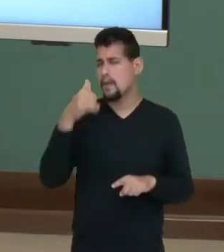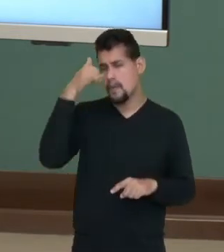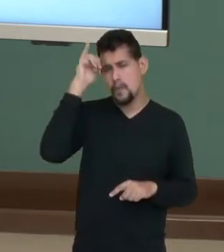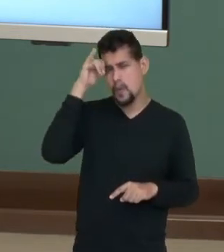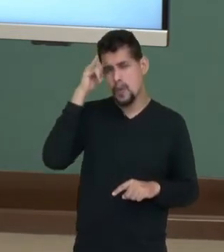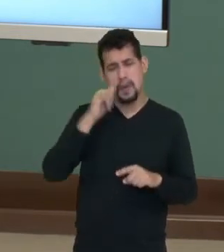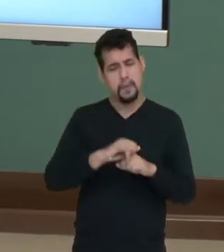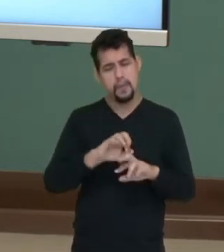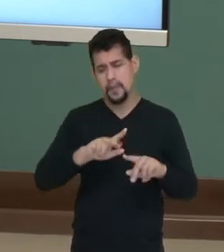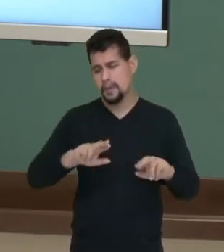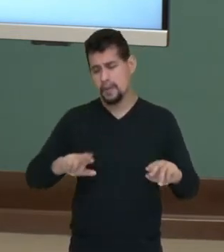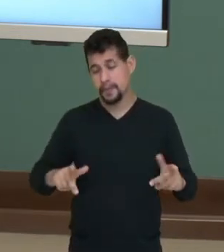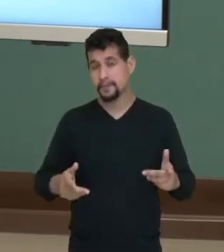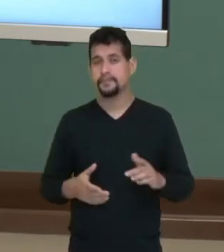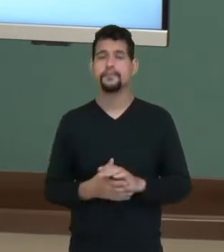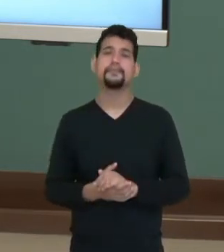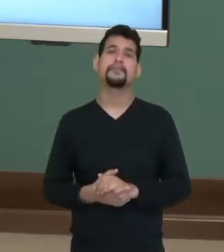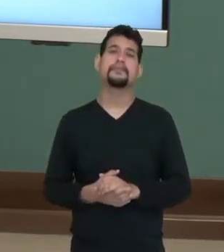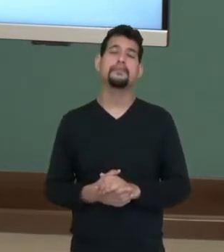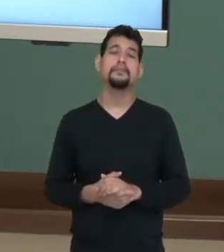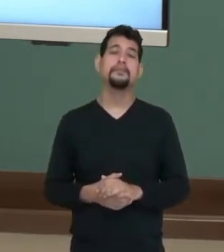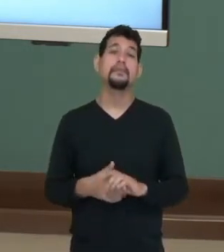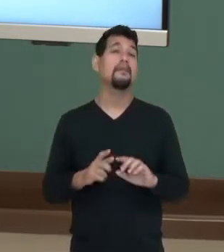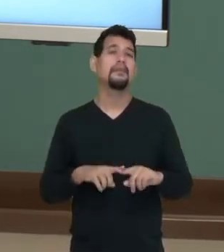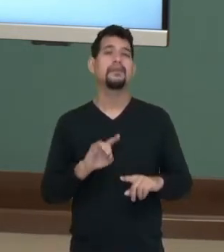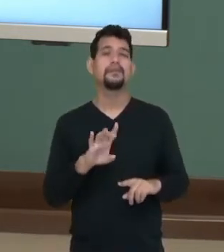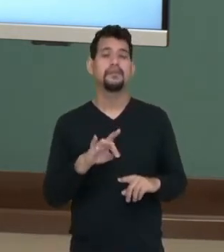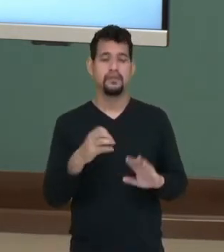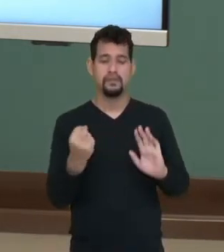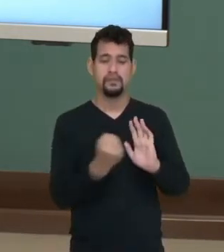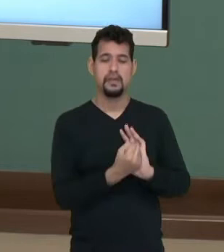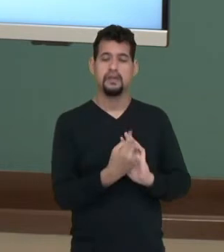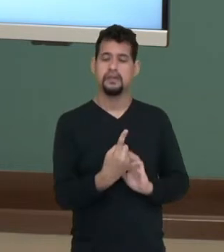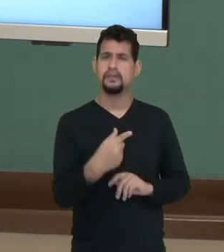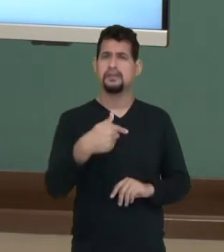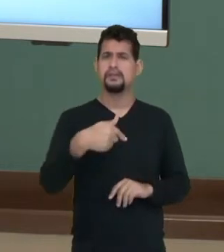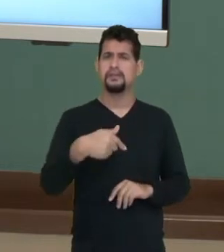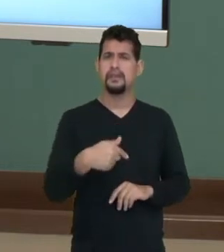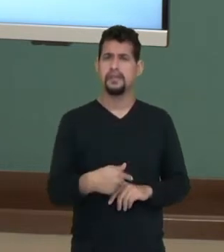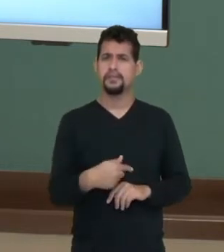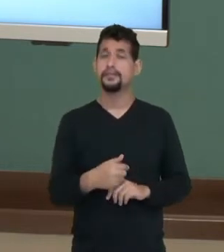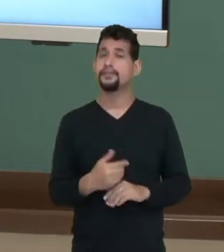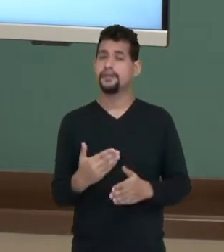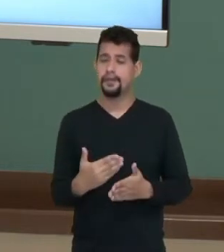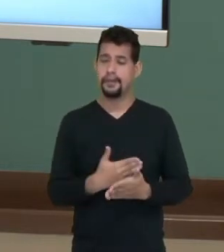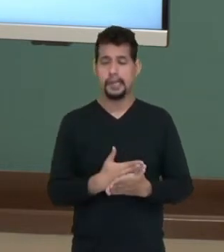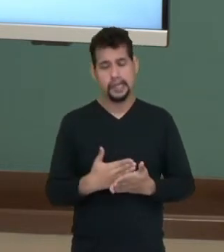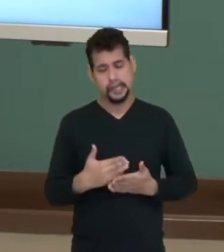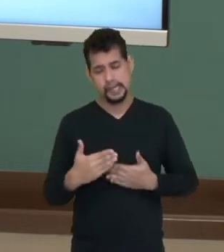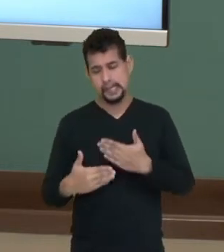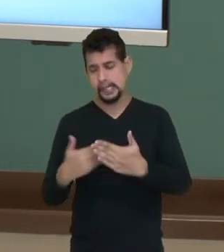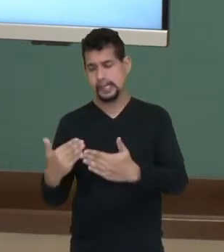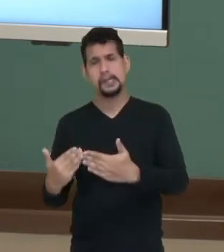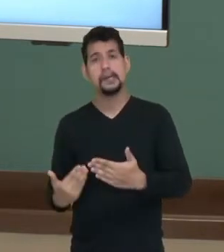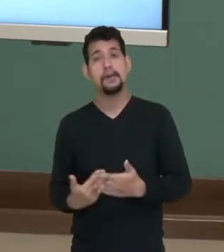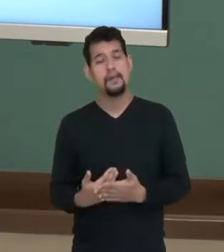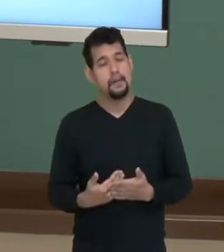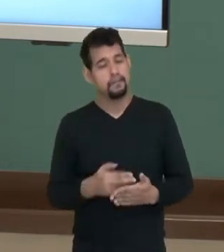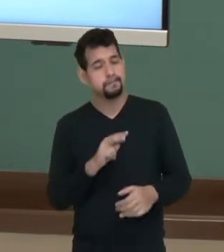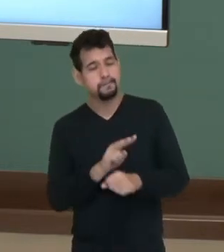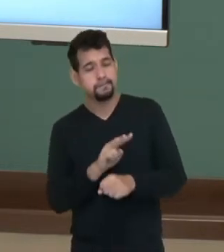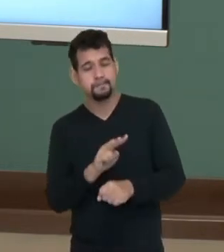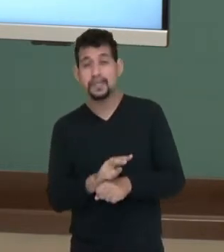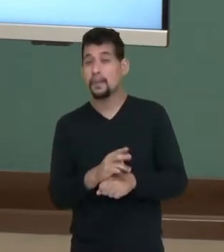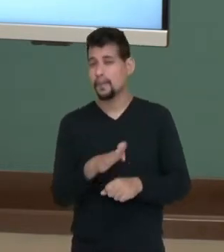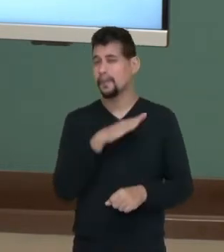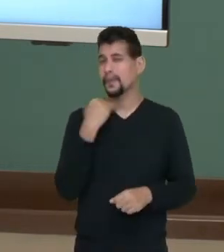diante. E foi apenas a partir do século XVII que o gado então, começou então, a ser criado para o abate, né?